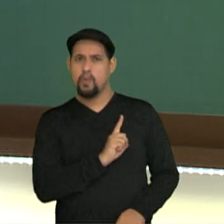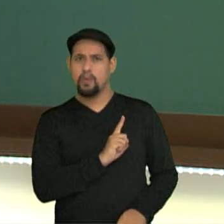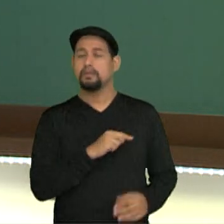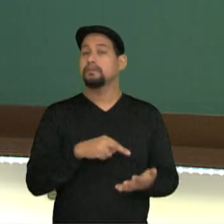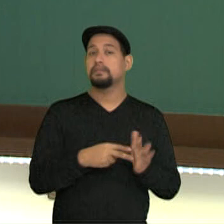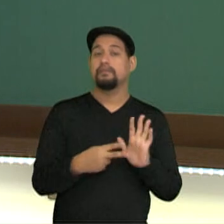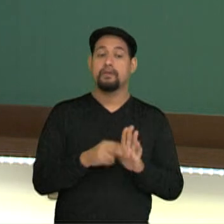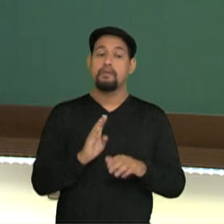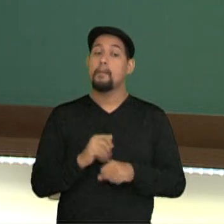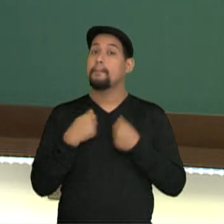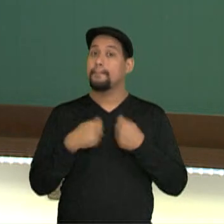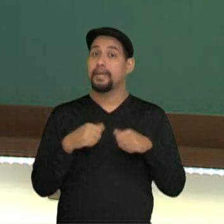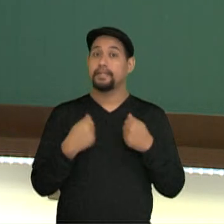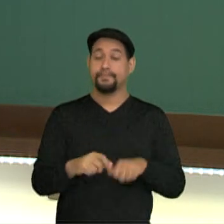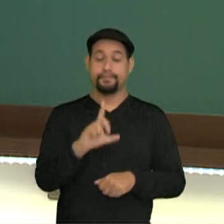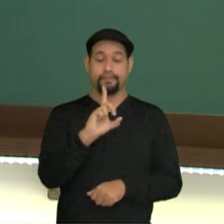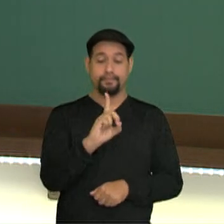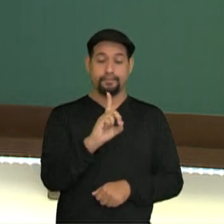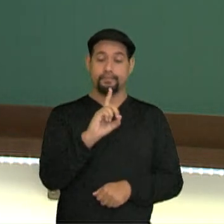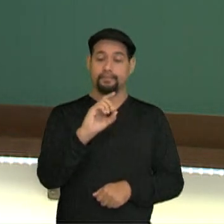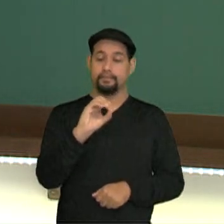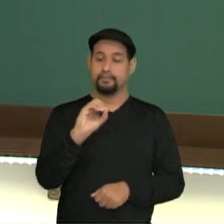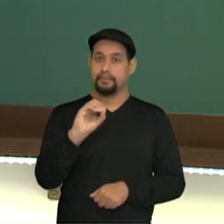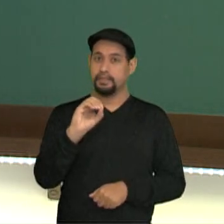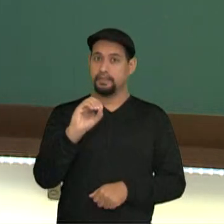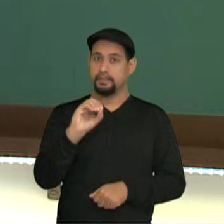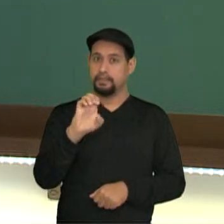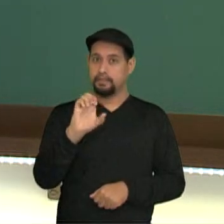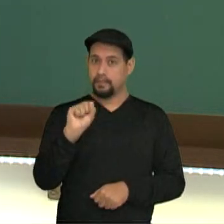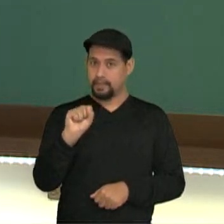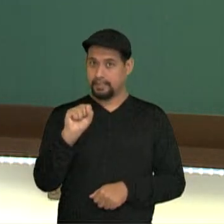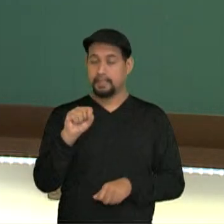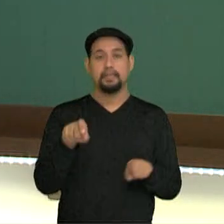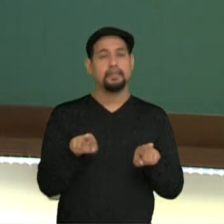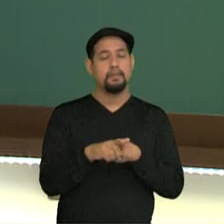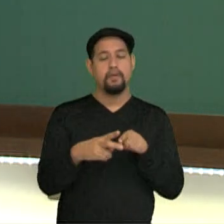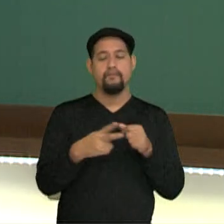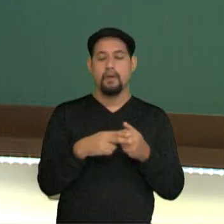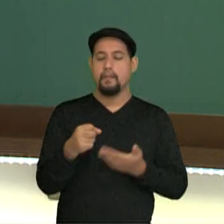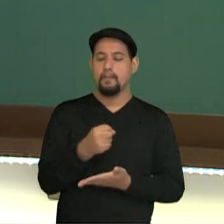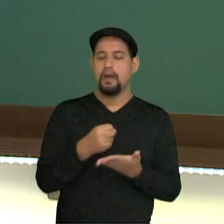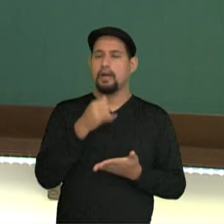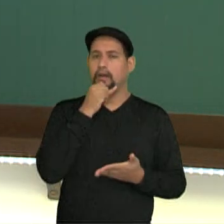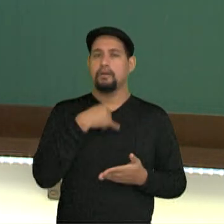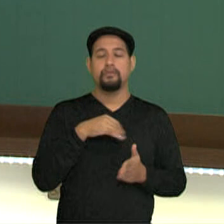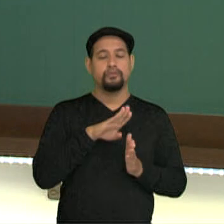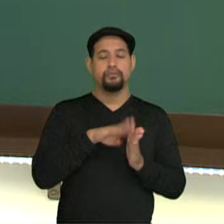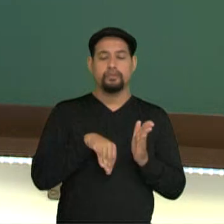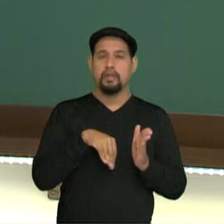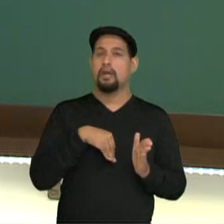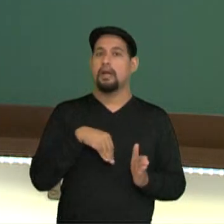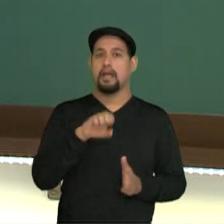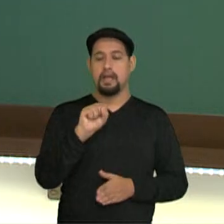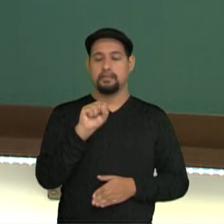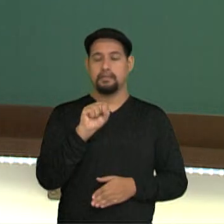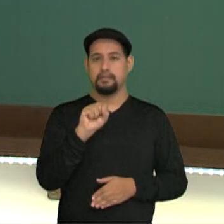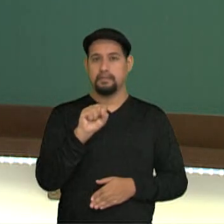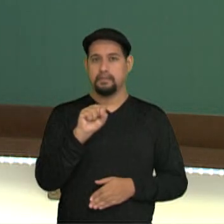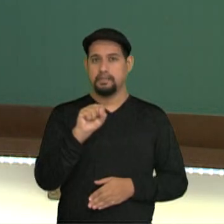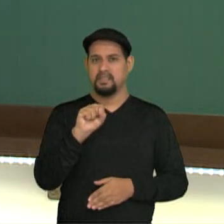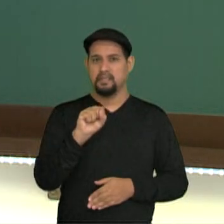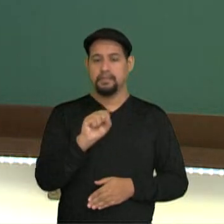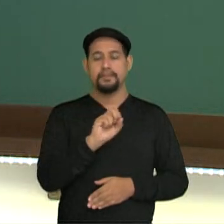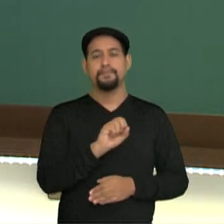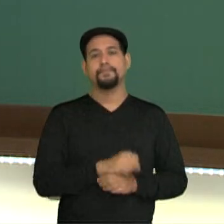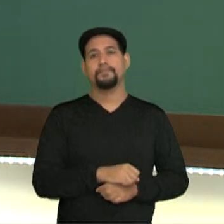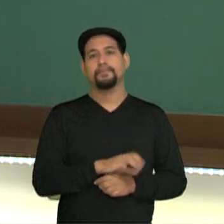auxiliar does, quando eu estiver falando dela, por exemplo, e o verbo na forma base. Então, eu vou tirar esse S, o ES,